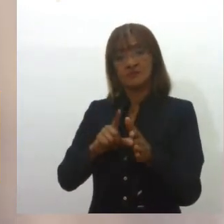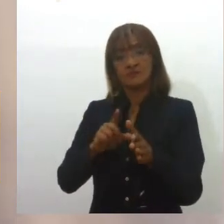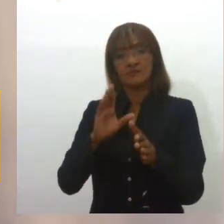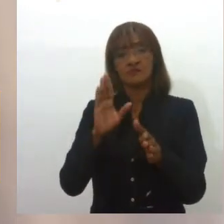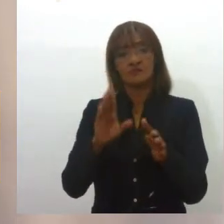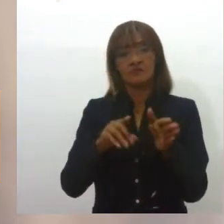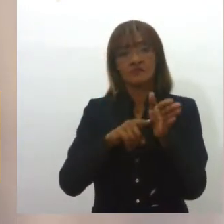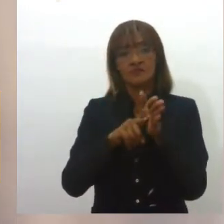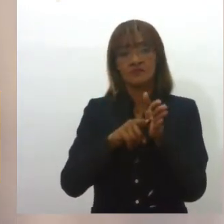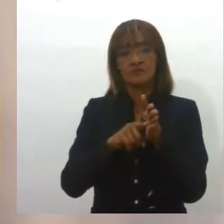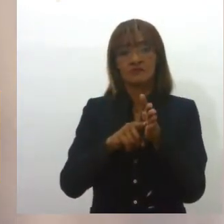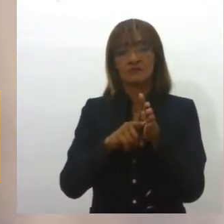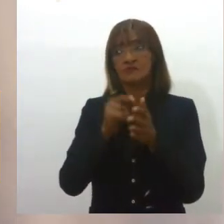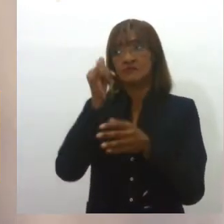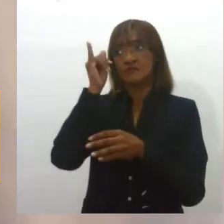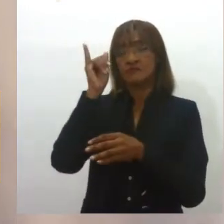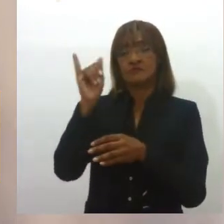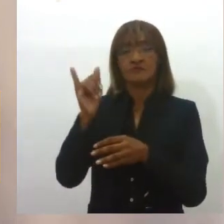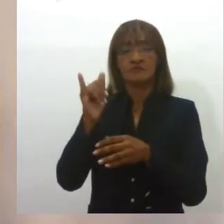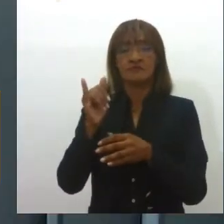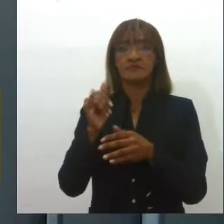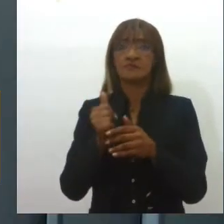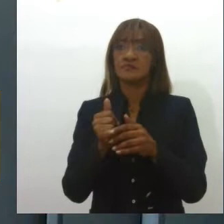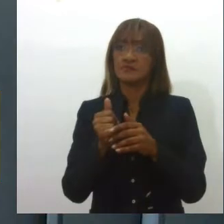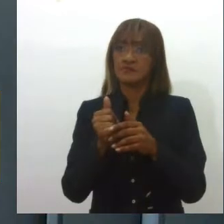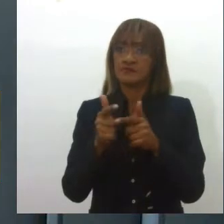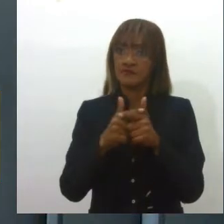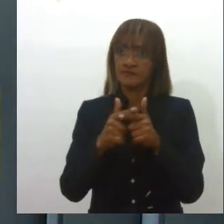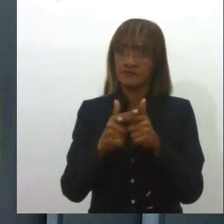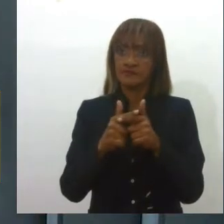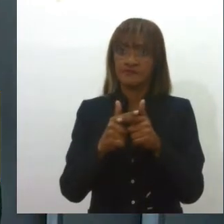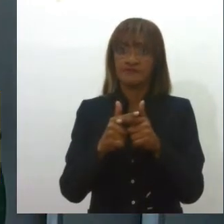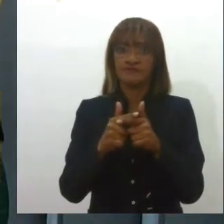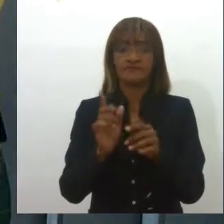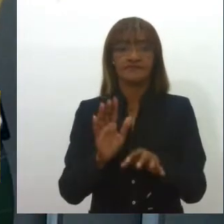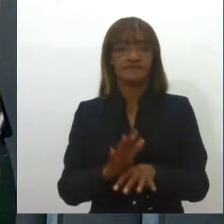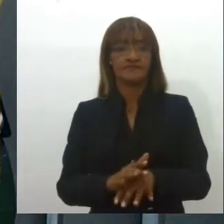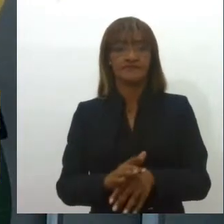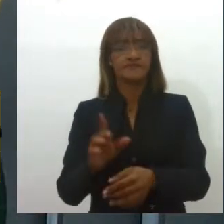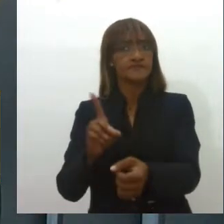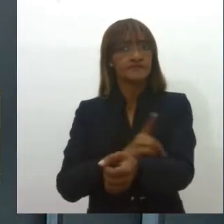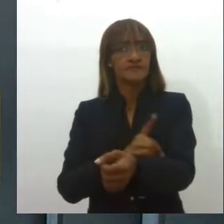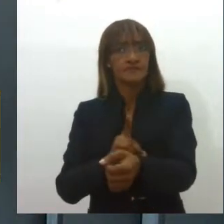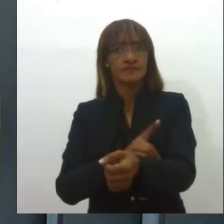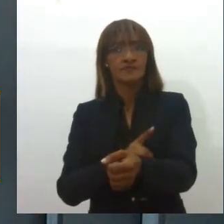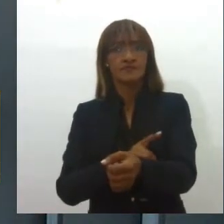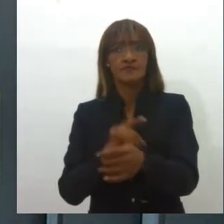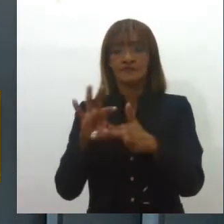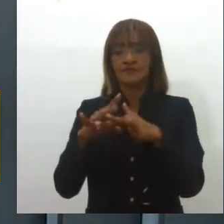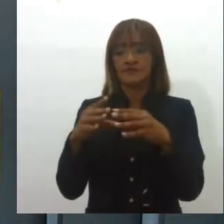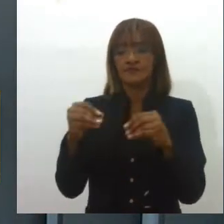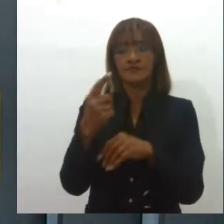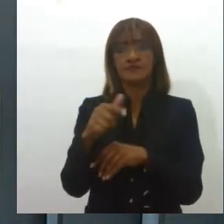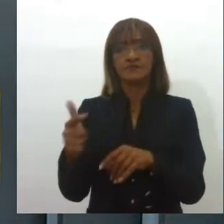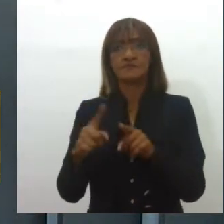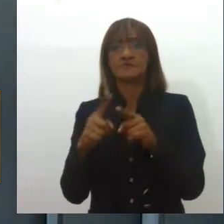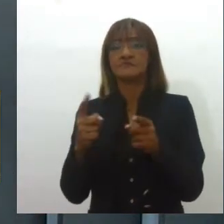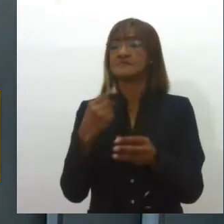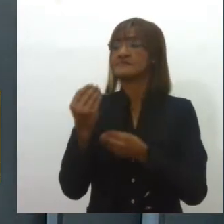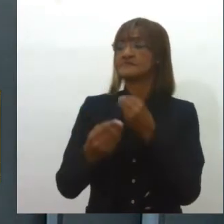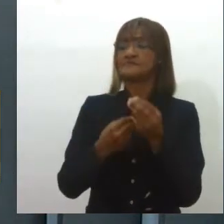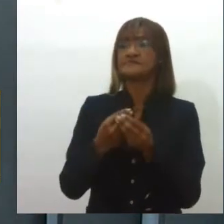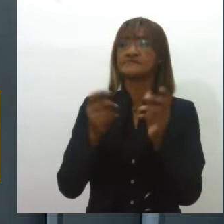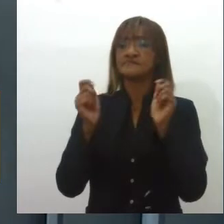as complicações dessa patologia. A diabetes não tem cura, né? Tem controle dela, né? Como é que a gente pode